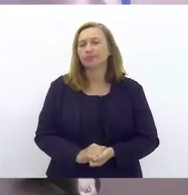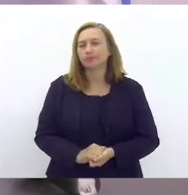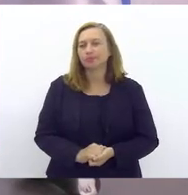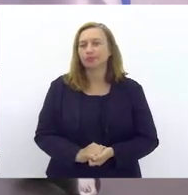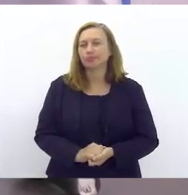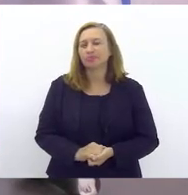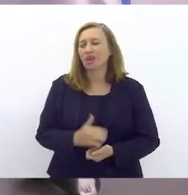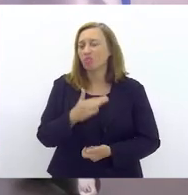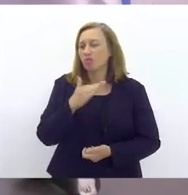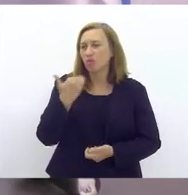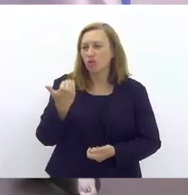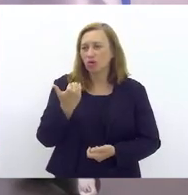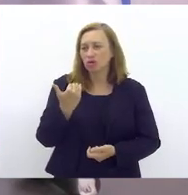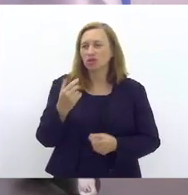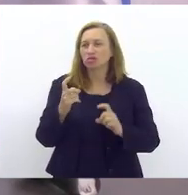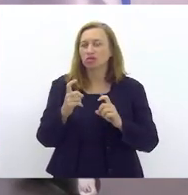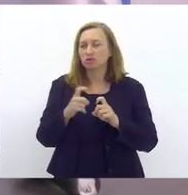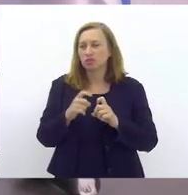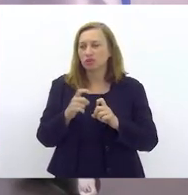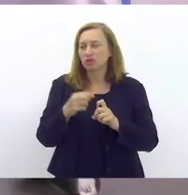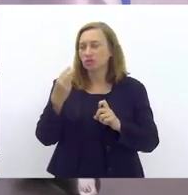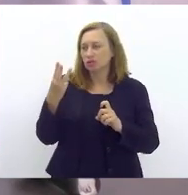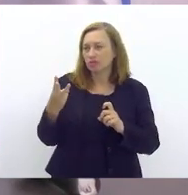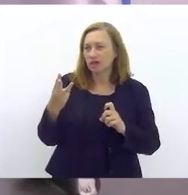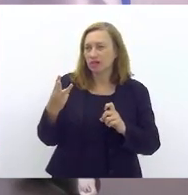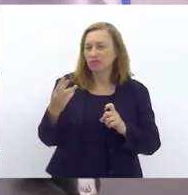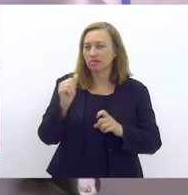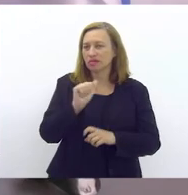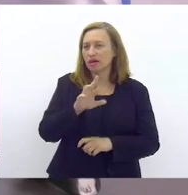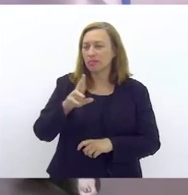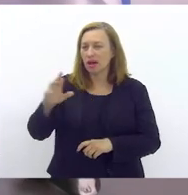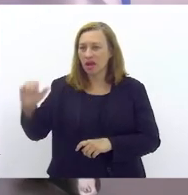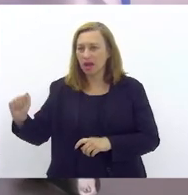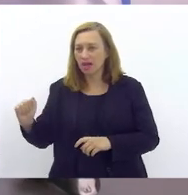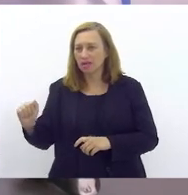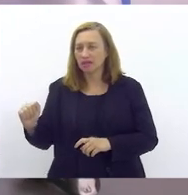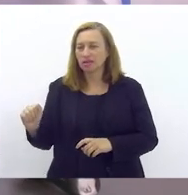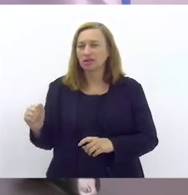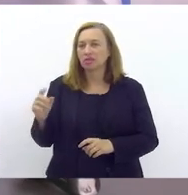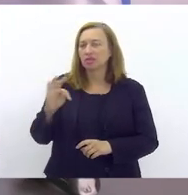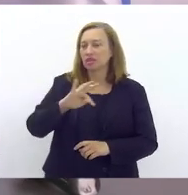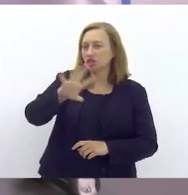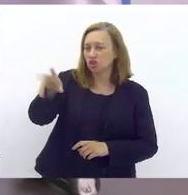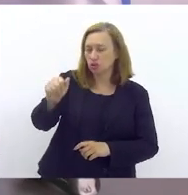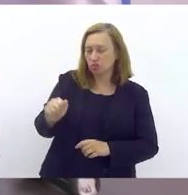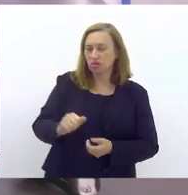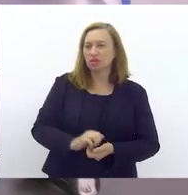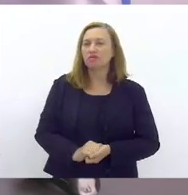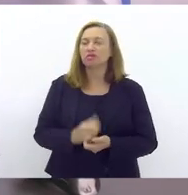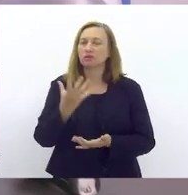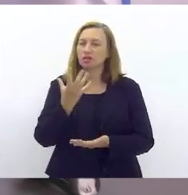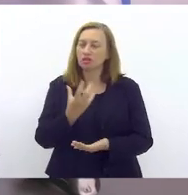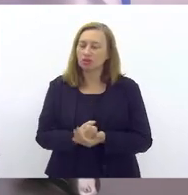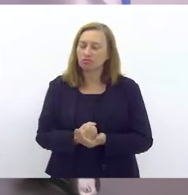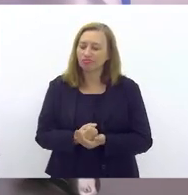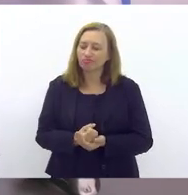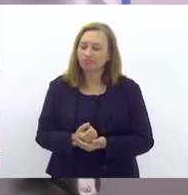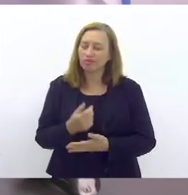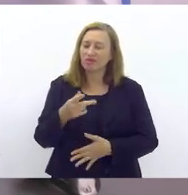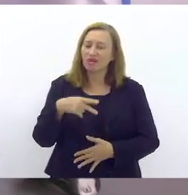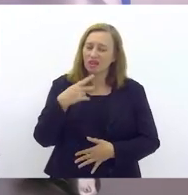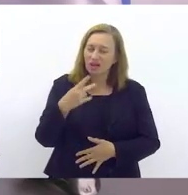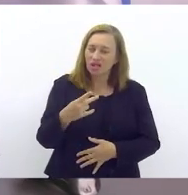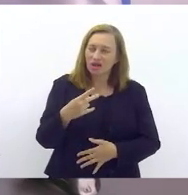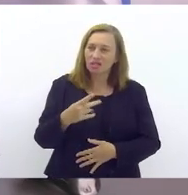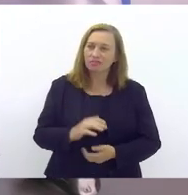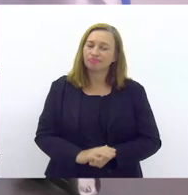foi o assassinato dos médicos na Barra da Tijuca, e fazer esse registro para expressar,